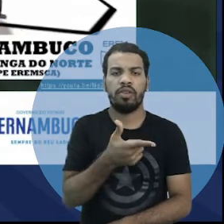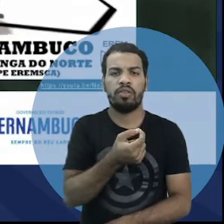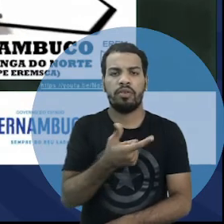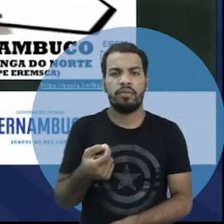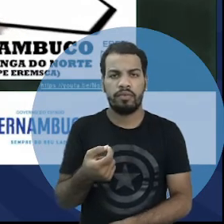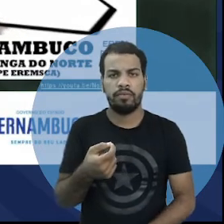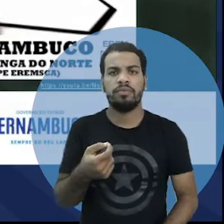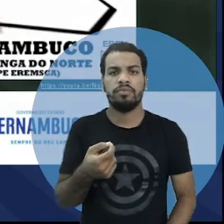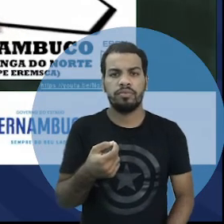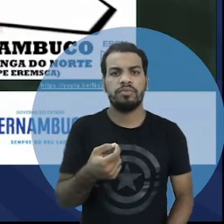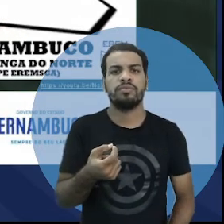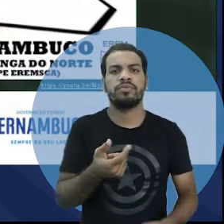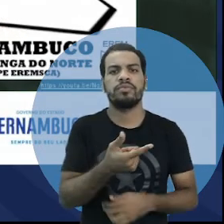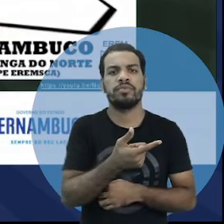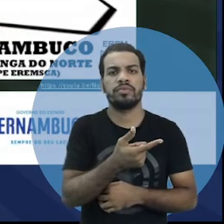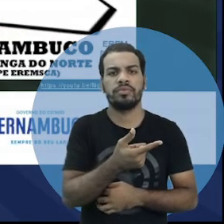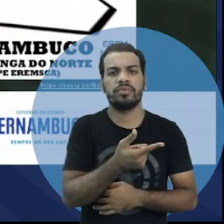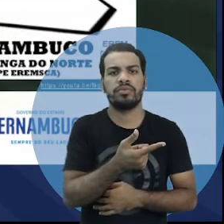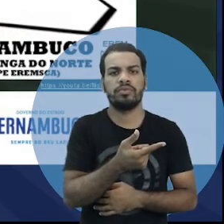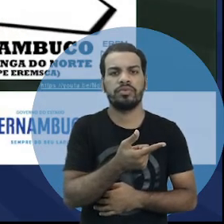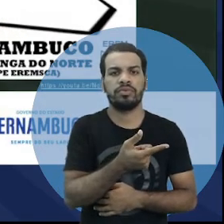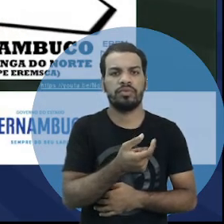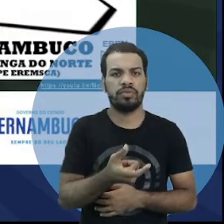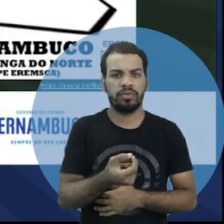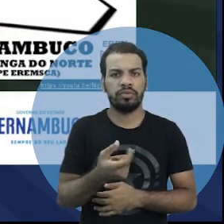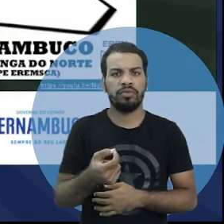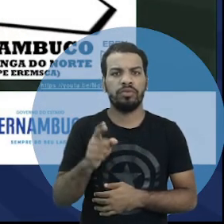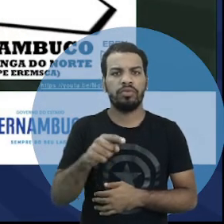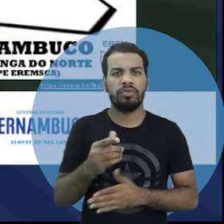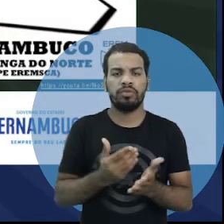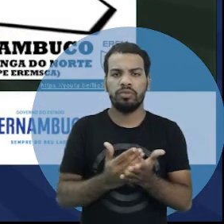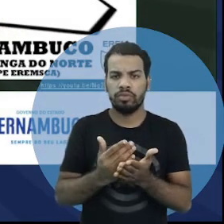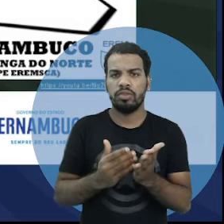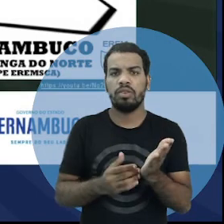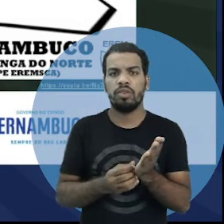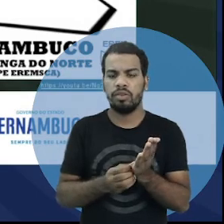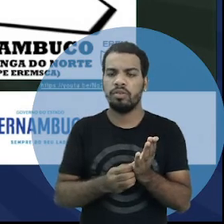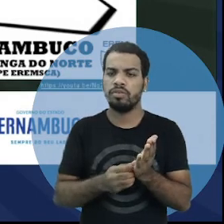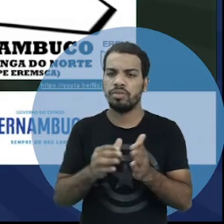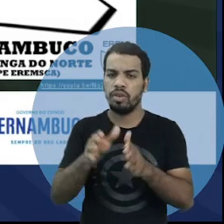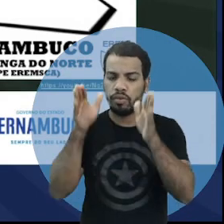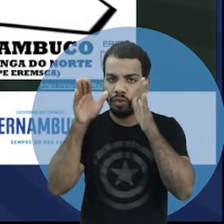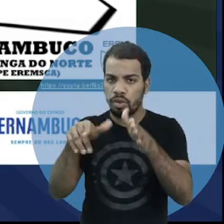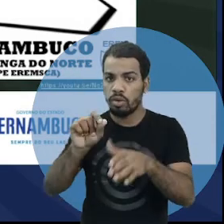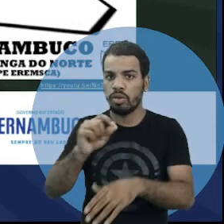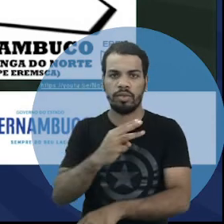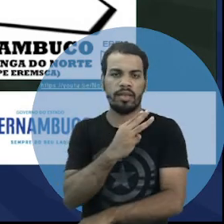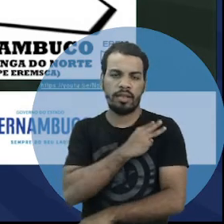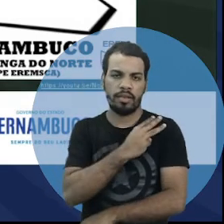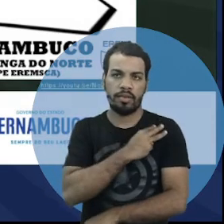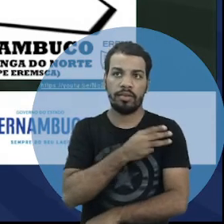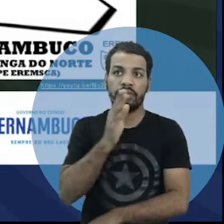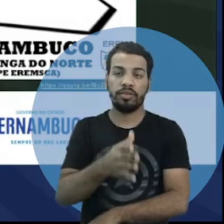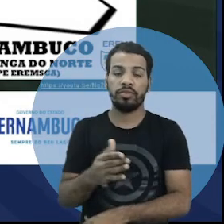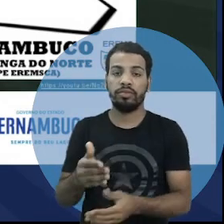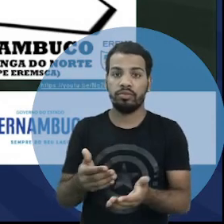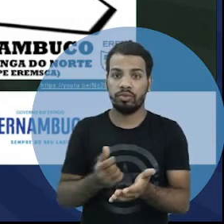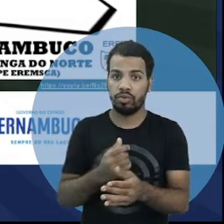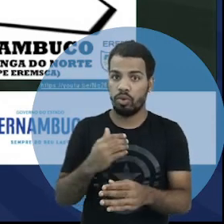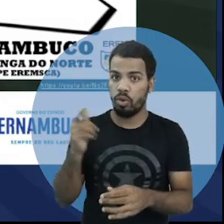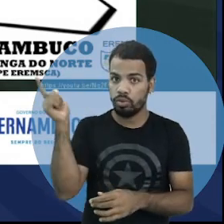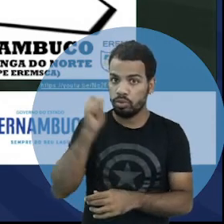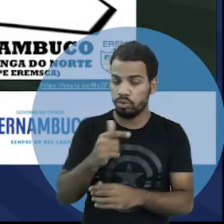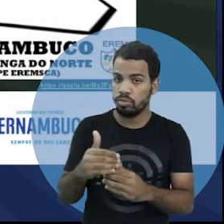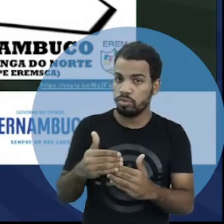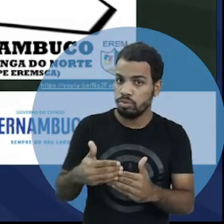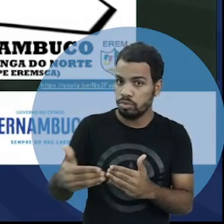quando começou literalmente aí essa parte virtual, focado no terceiro ano, mas esse ano a gente já conseguiu expandir para o primeiro